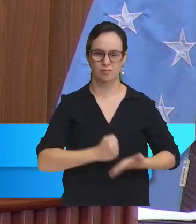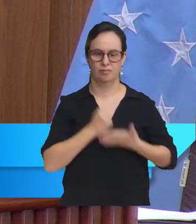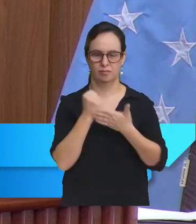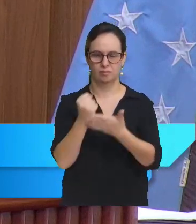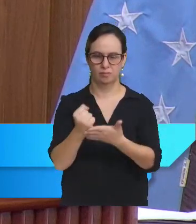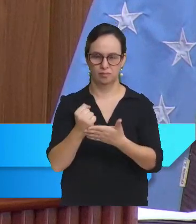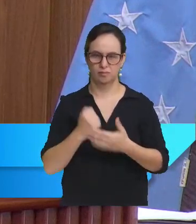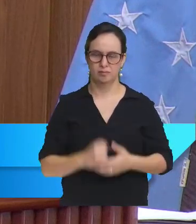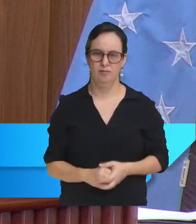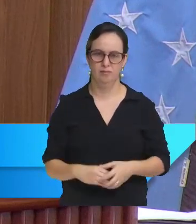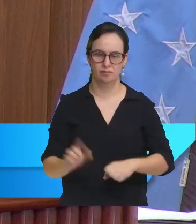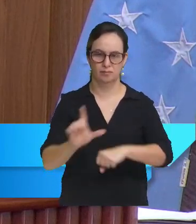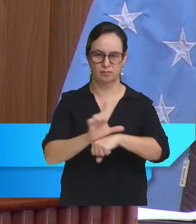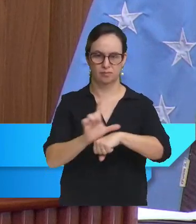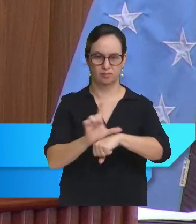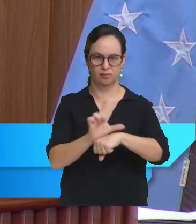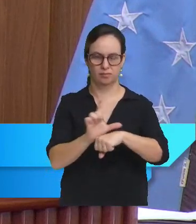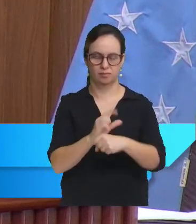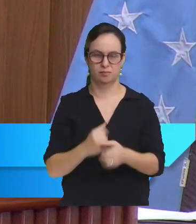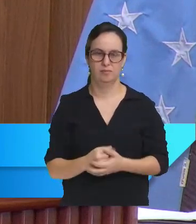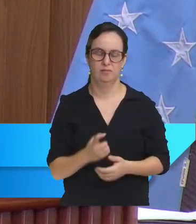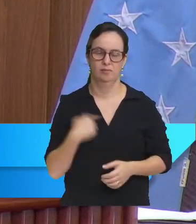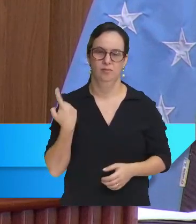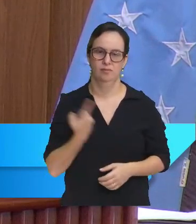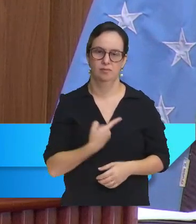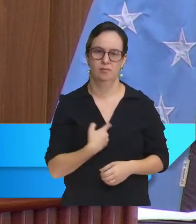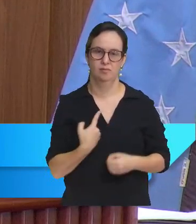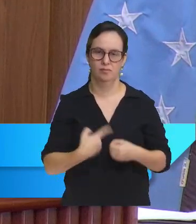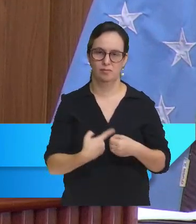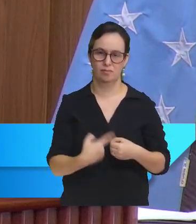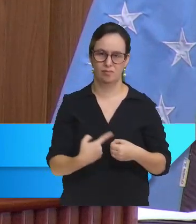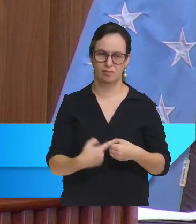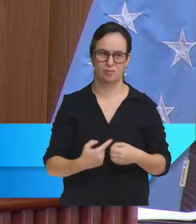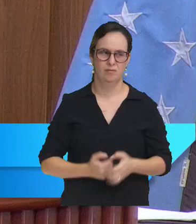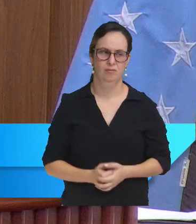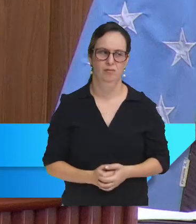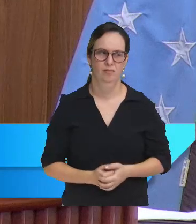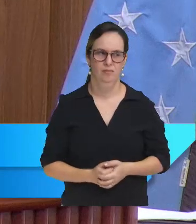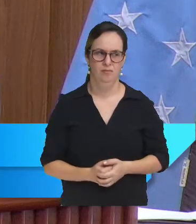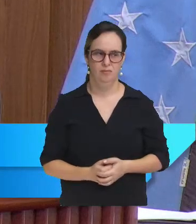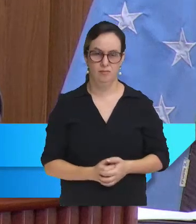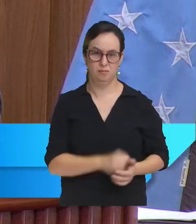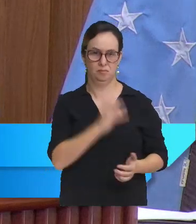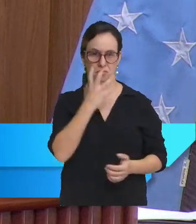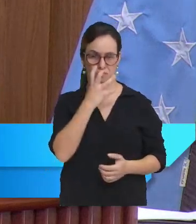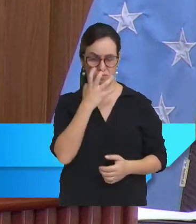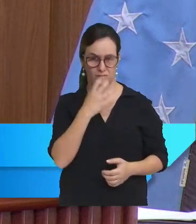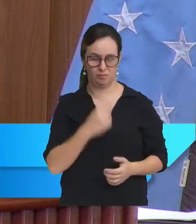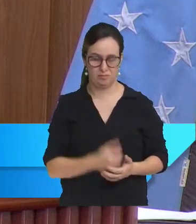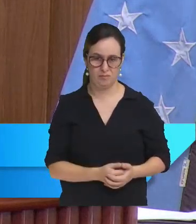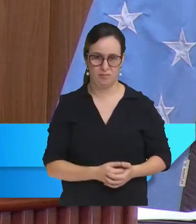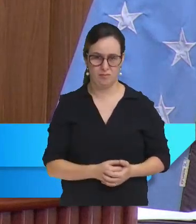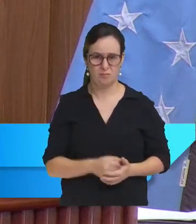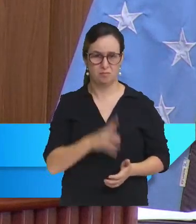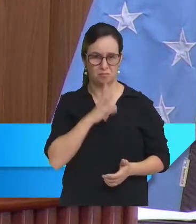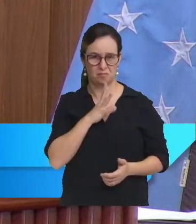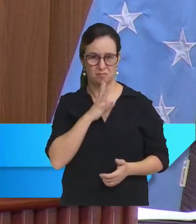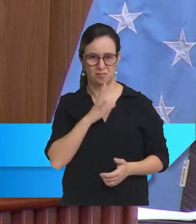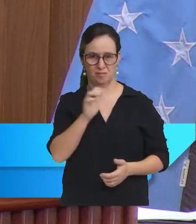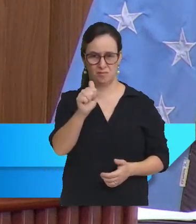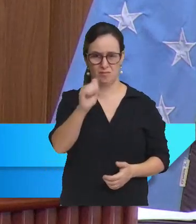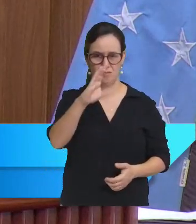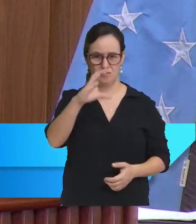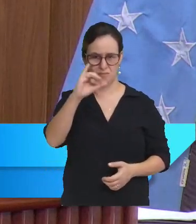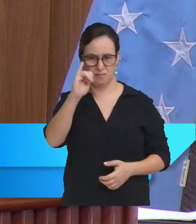os comerciantes da nossa cidade. Então, eu sei que a Associação Comercial sempre é parceira da